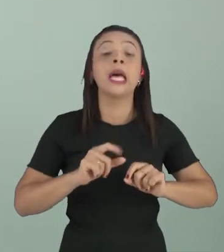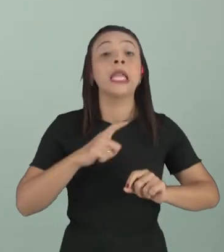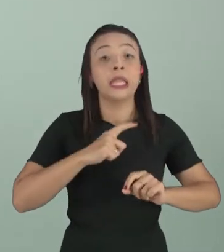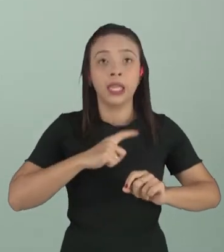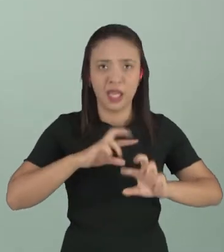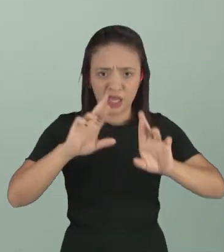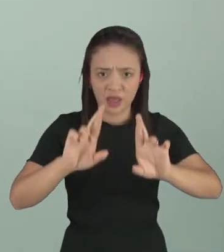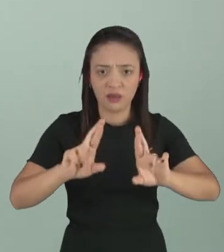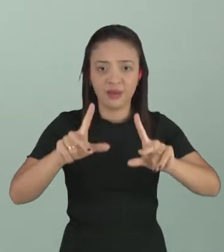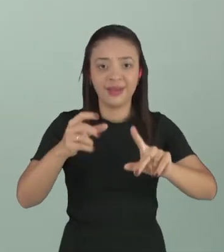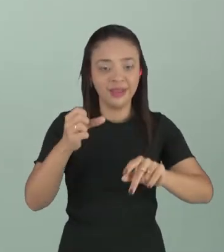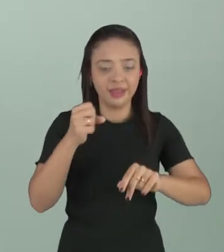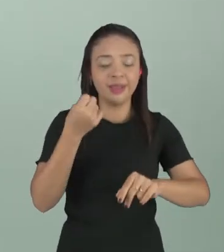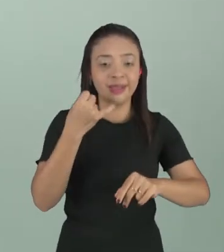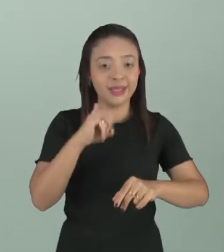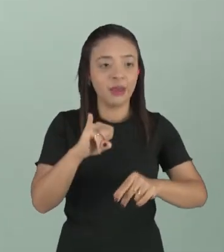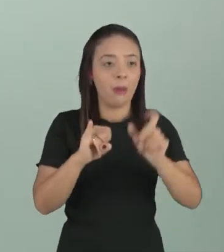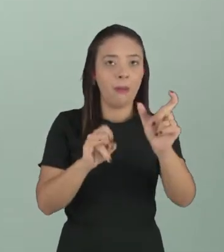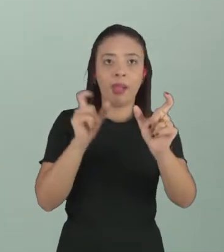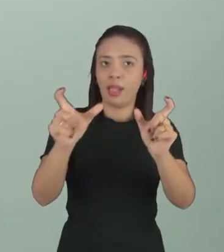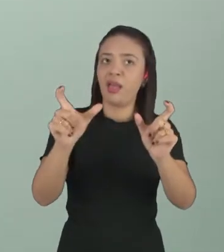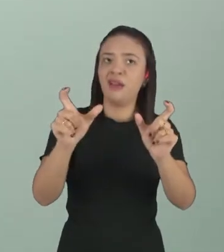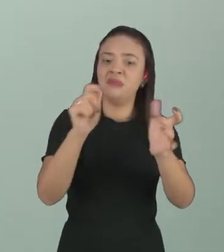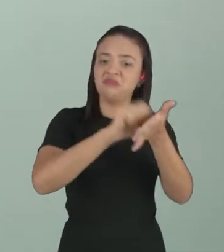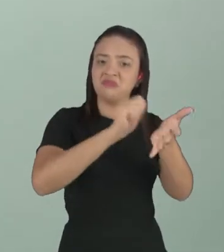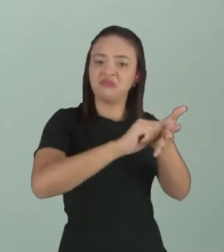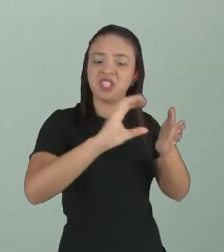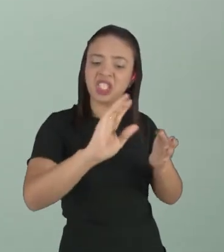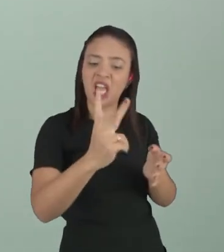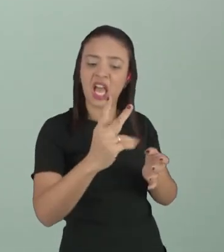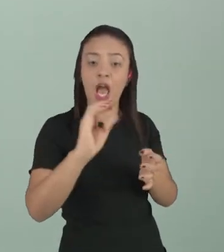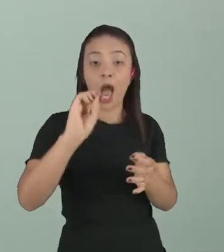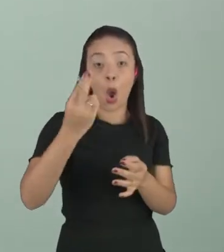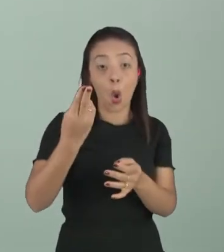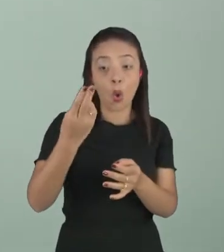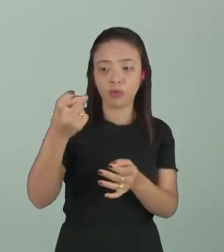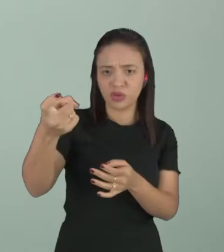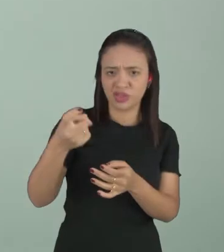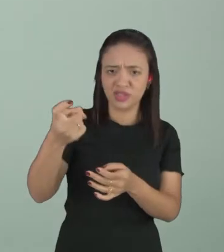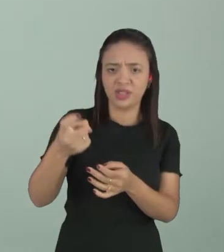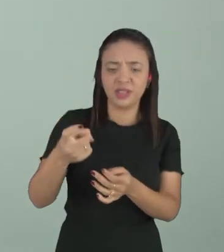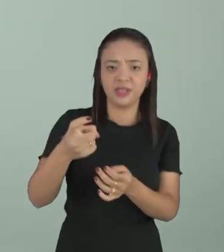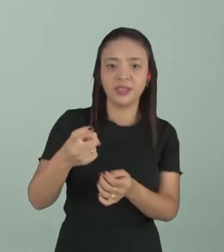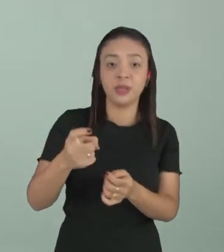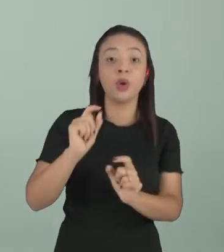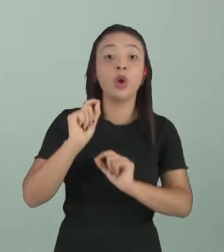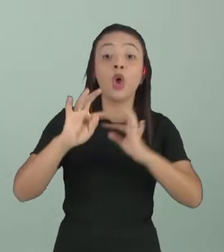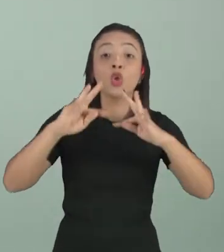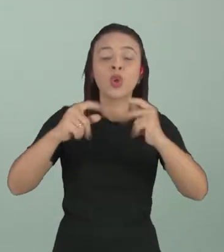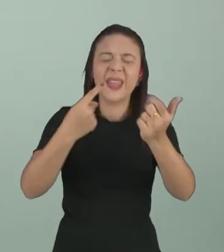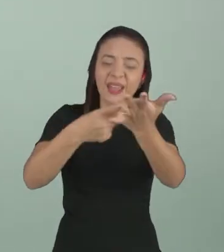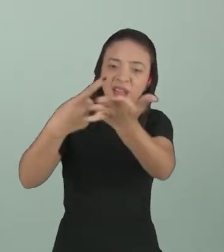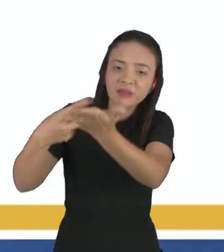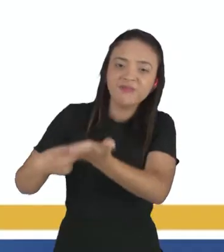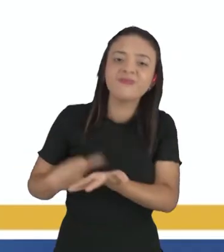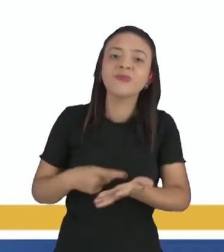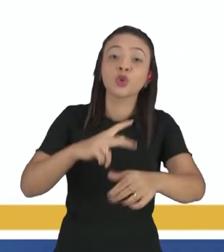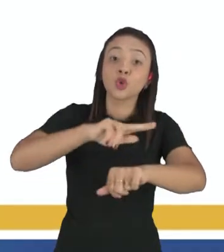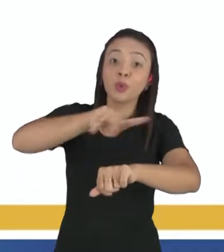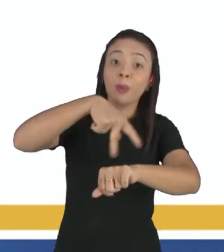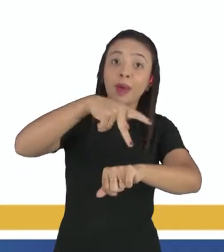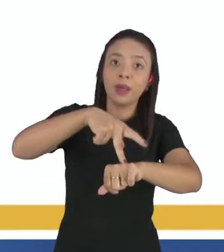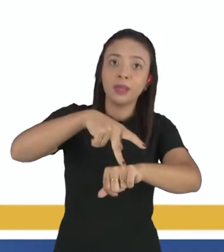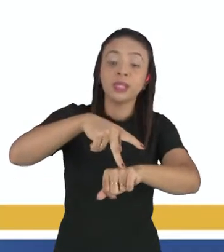se uma palavra é escrita com CH ou com X, esses acordos entre esses países, no qual